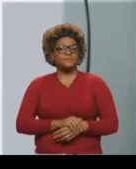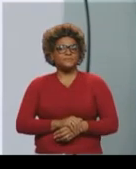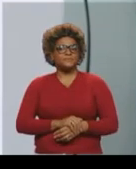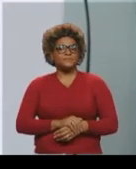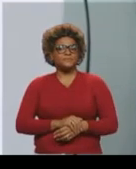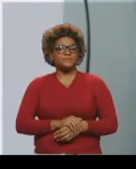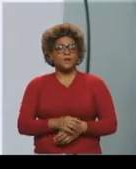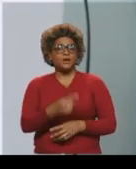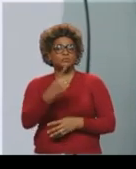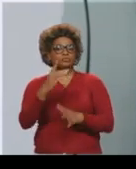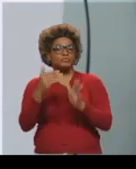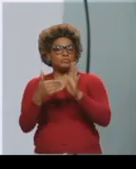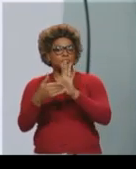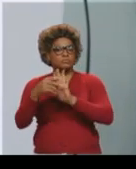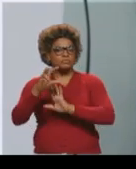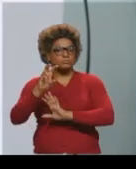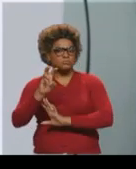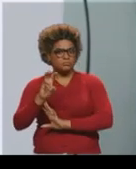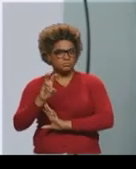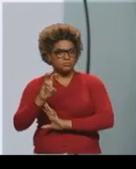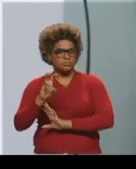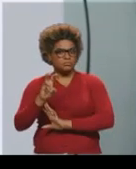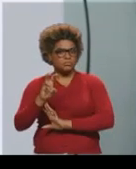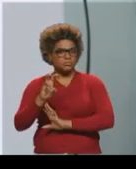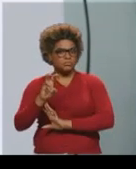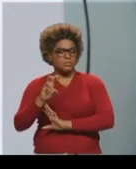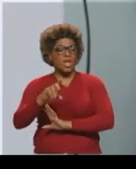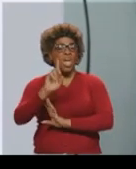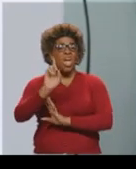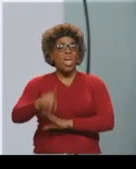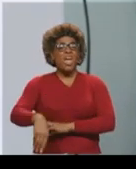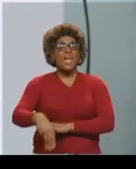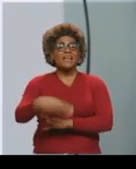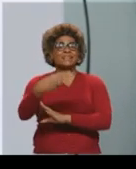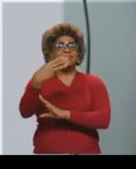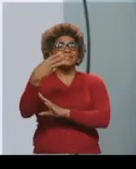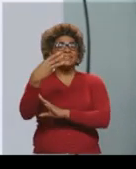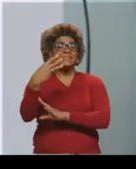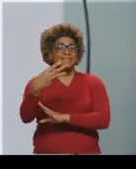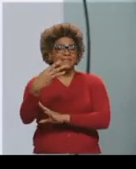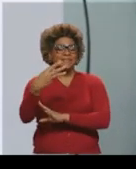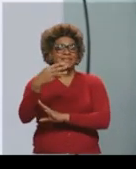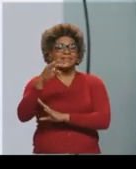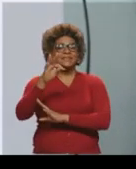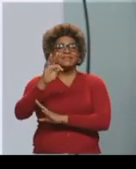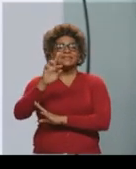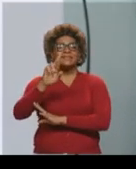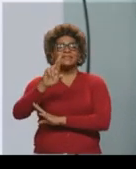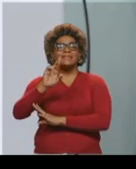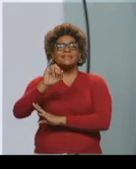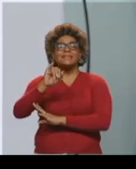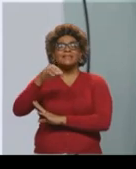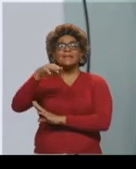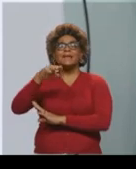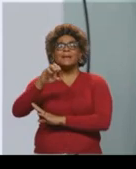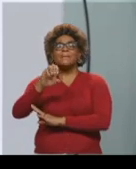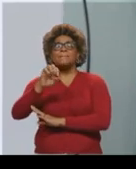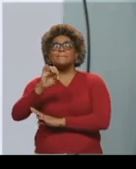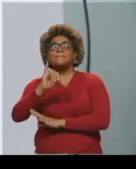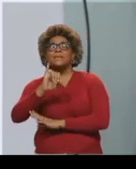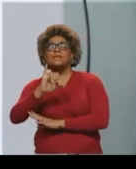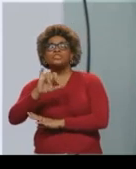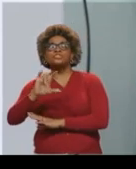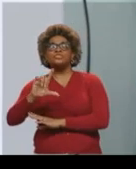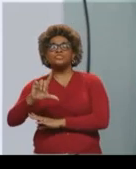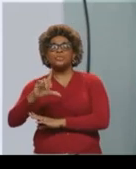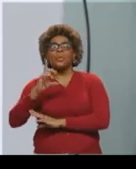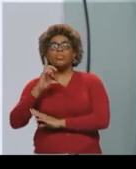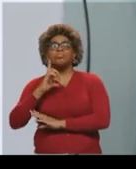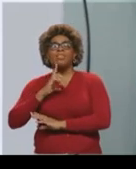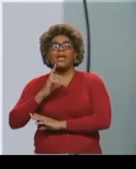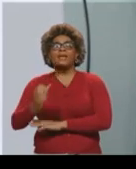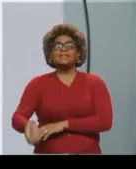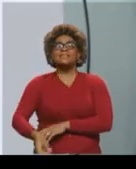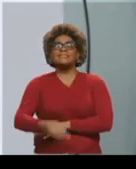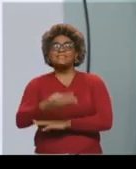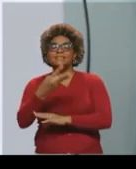4, 5. Ele é trimetil, logo eu vou ter 3 ramificações metil. Quem que